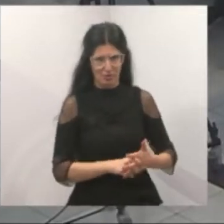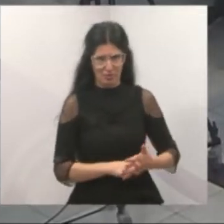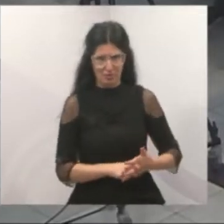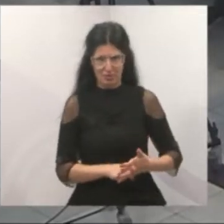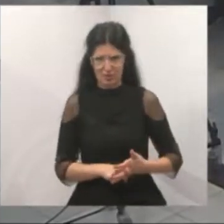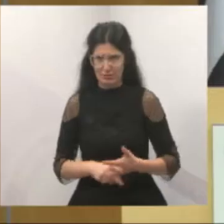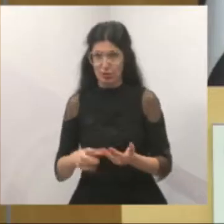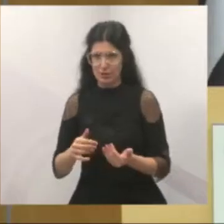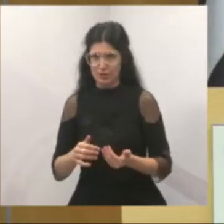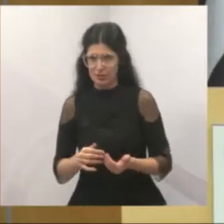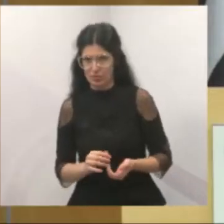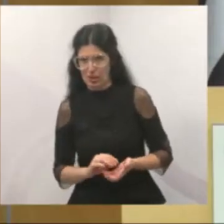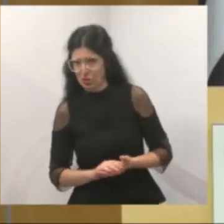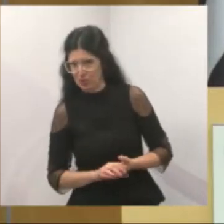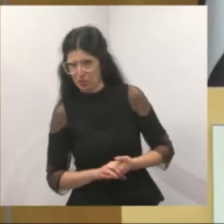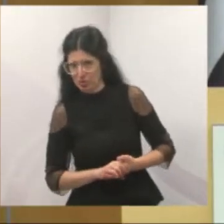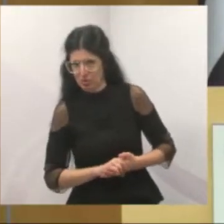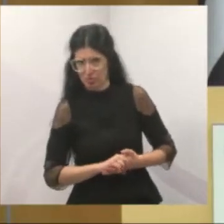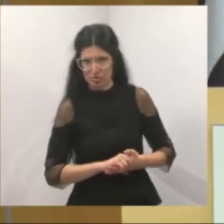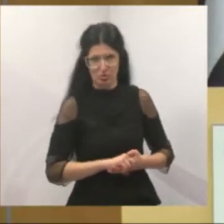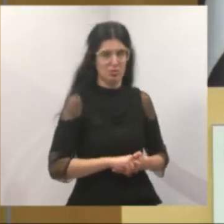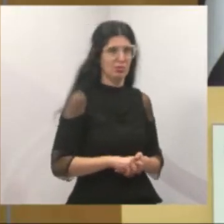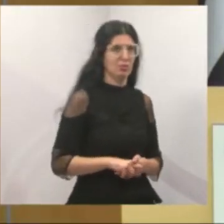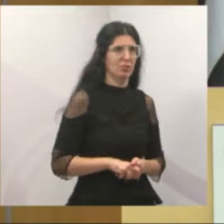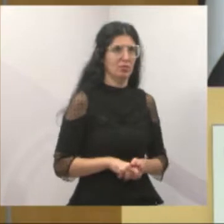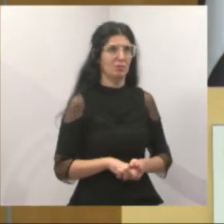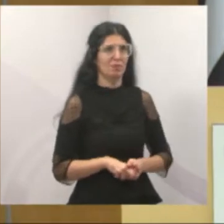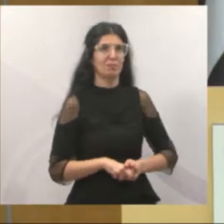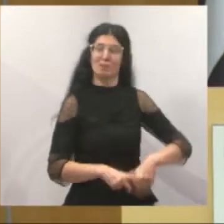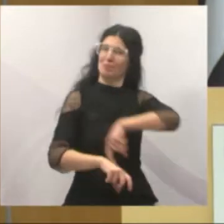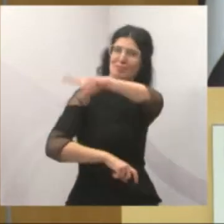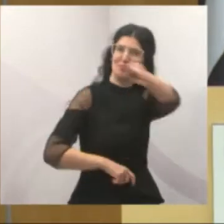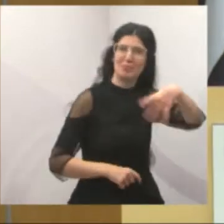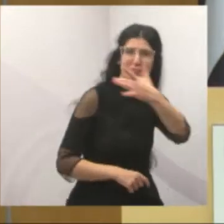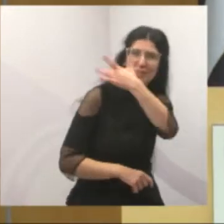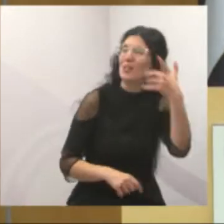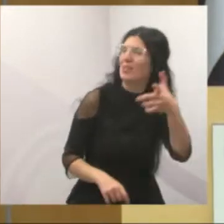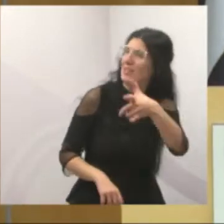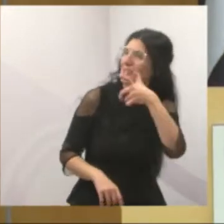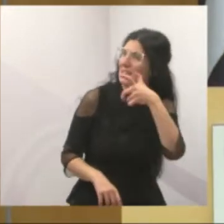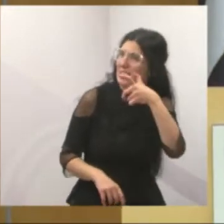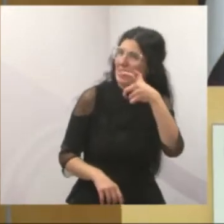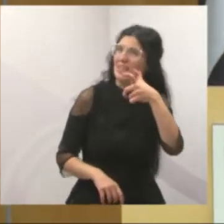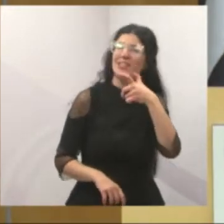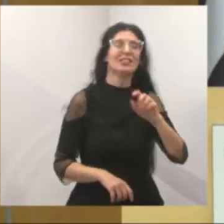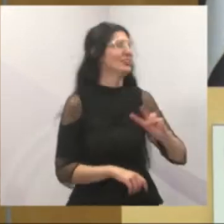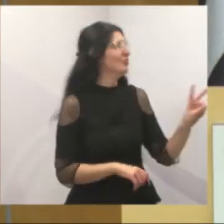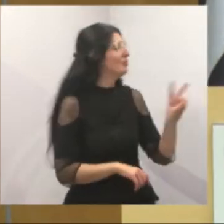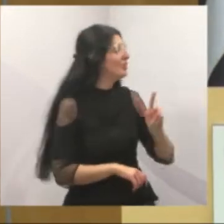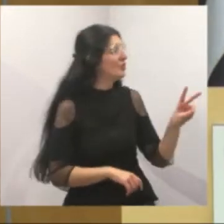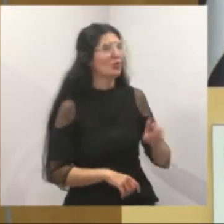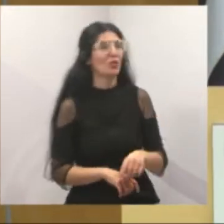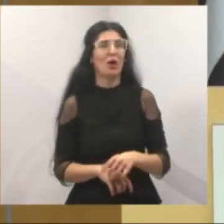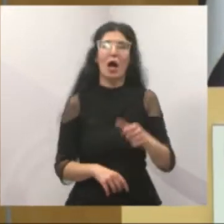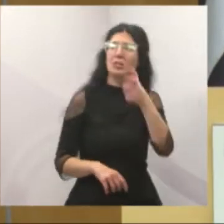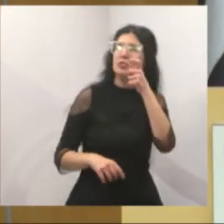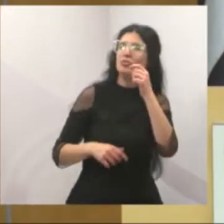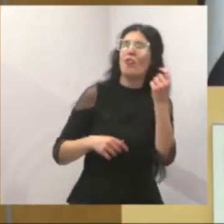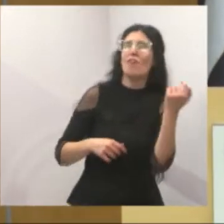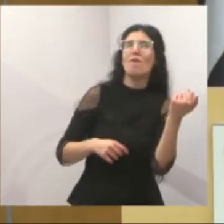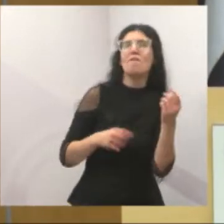Senhor presidente, nobres vereadores, o público que está nos acompanhando pelo